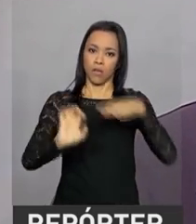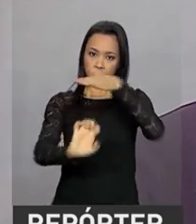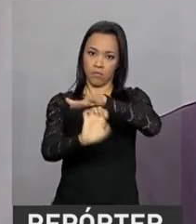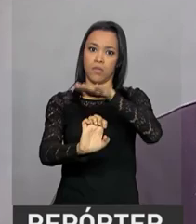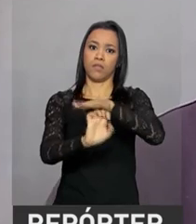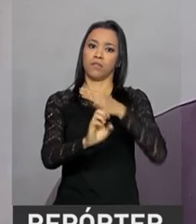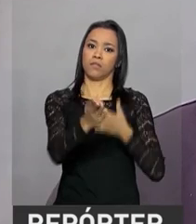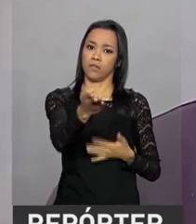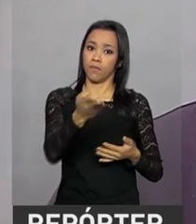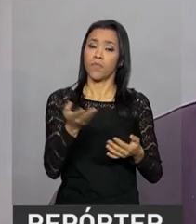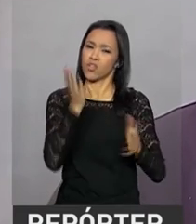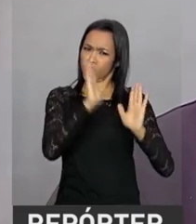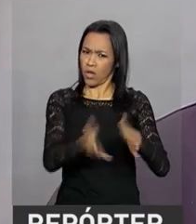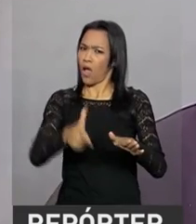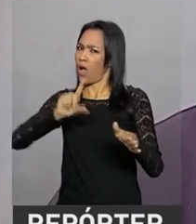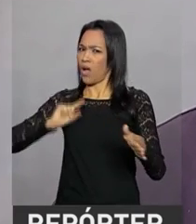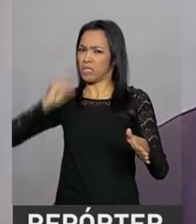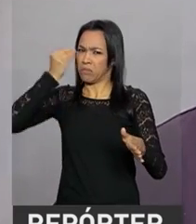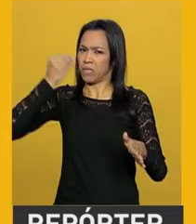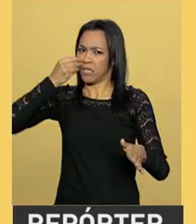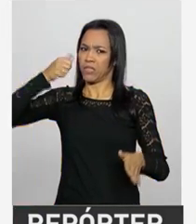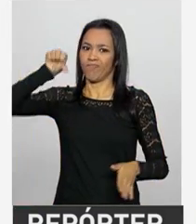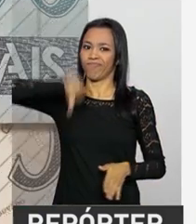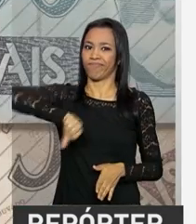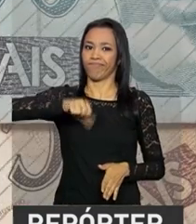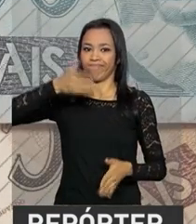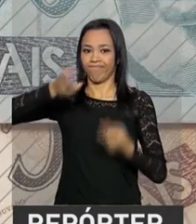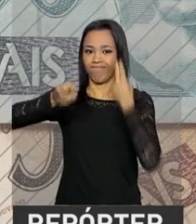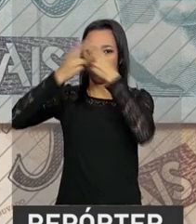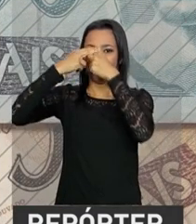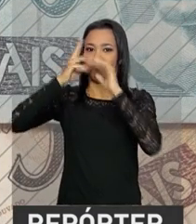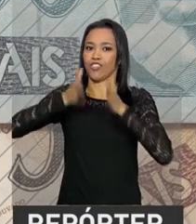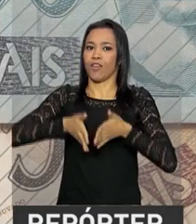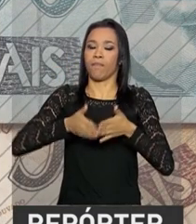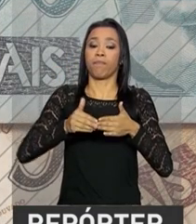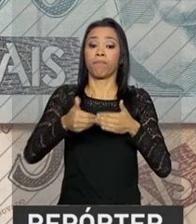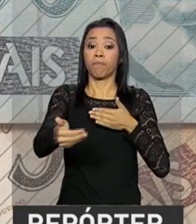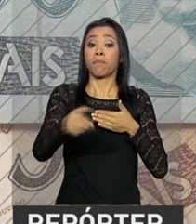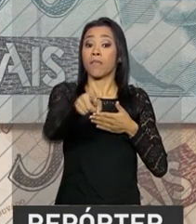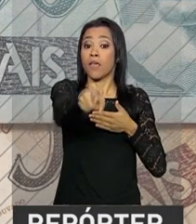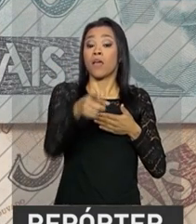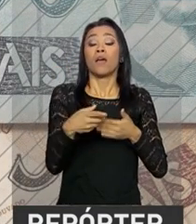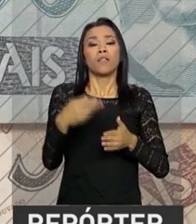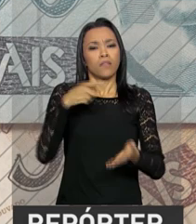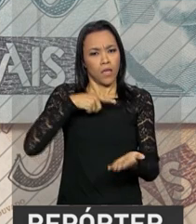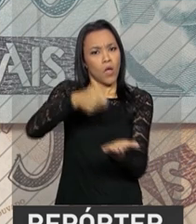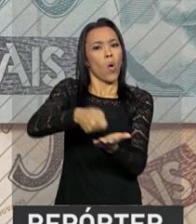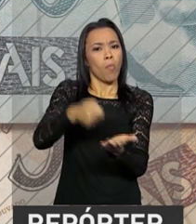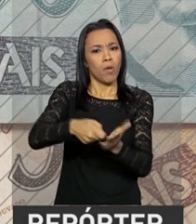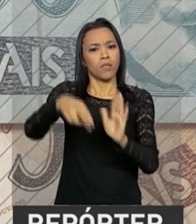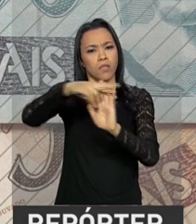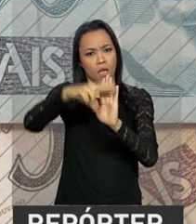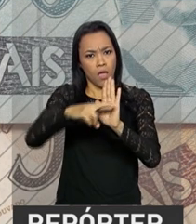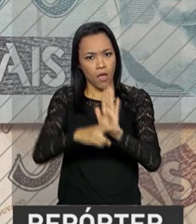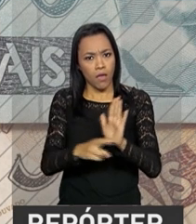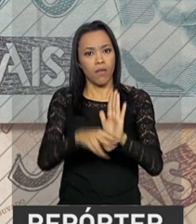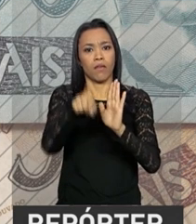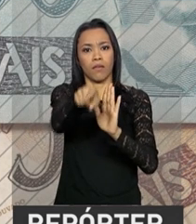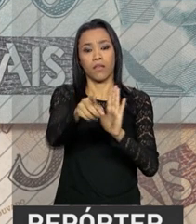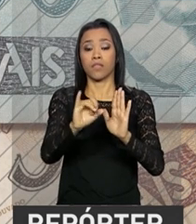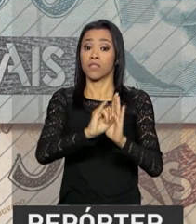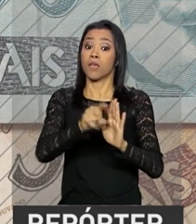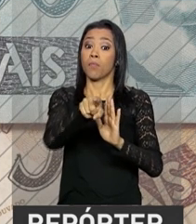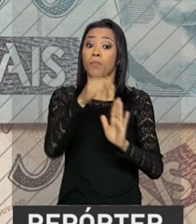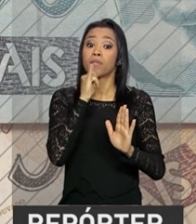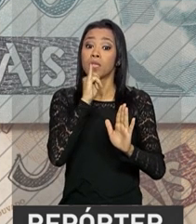gente já teve uma experiência não foi boa o simples nacional unifica a cobrança de uma série de tributos federais como imposto